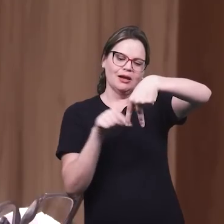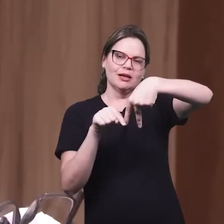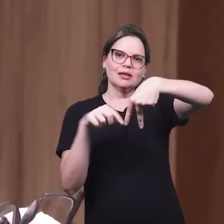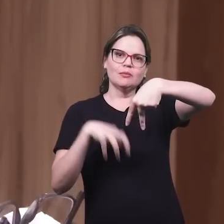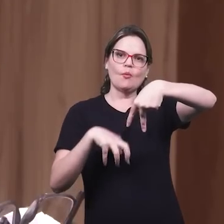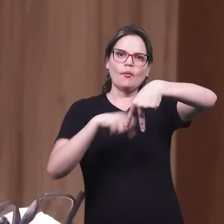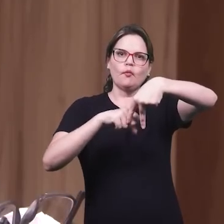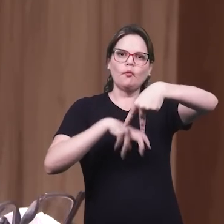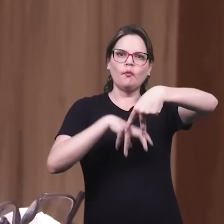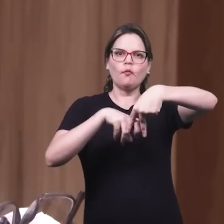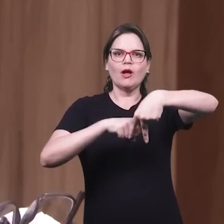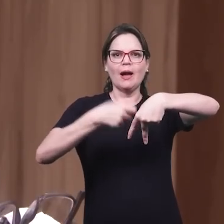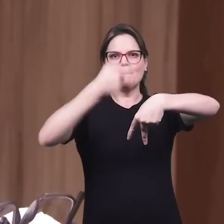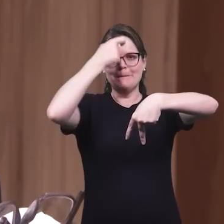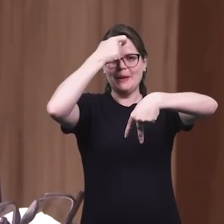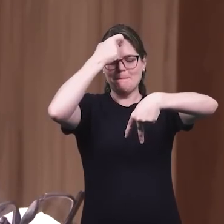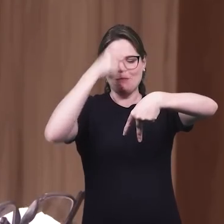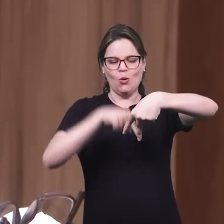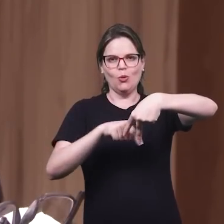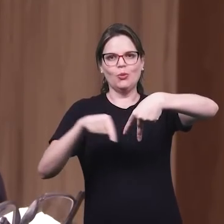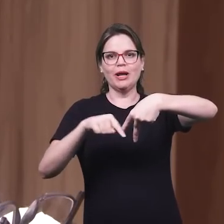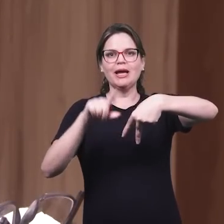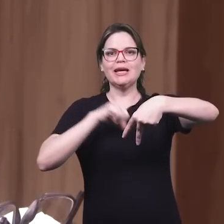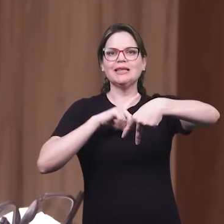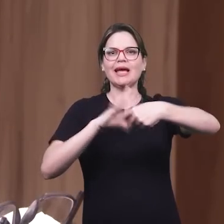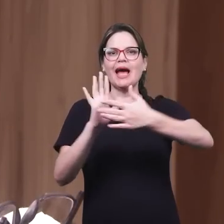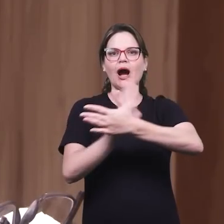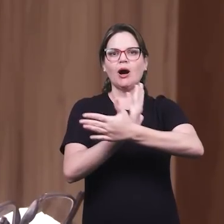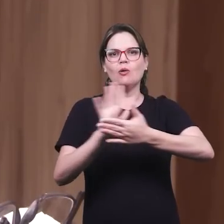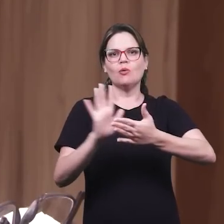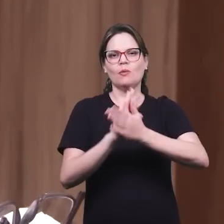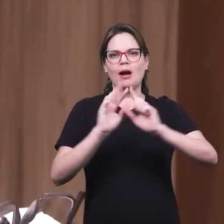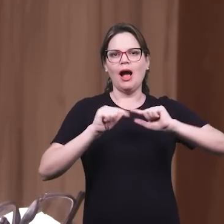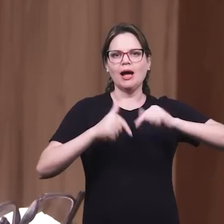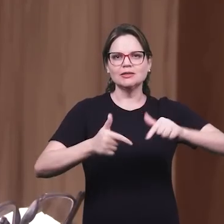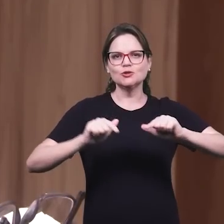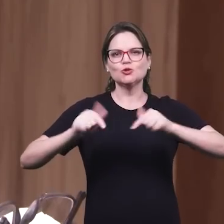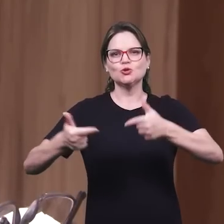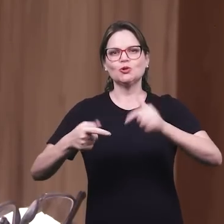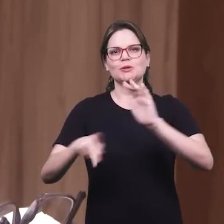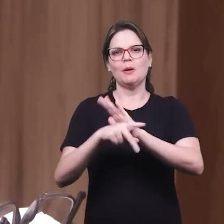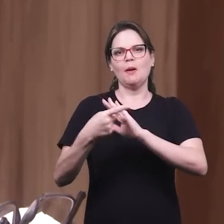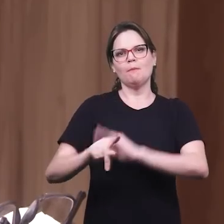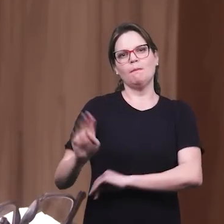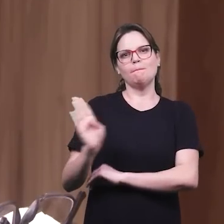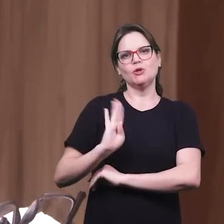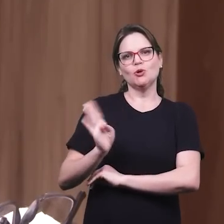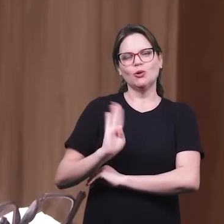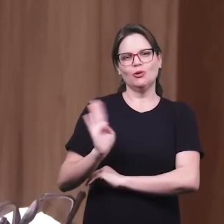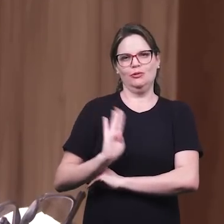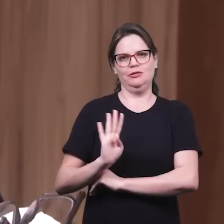existem fenômenos bioquímicos envolvidos na formação